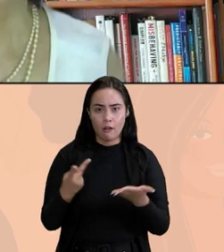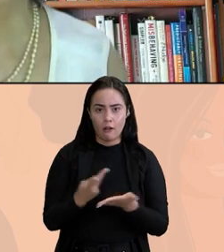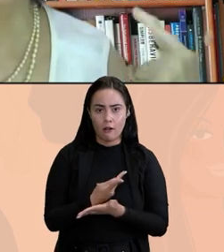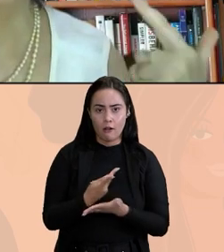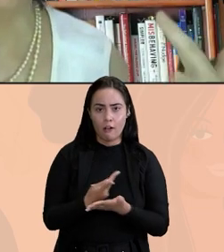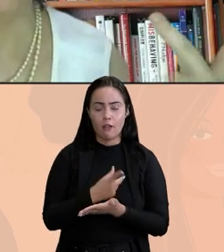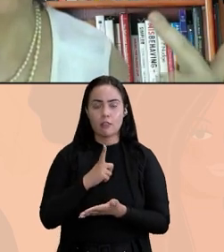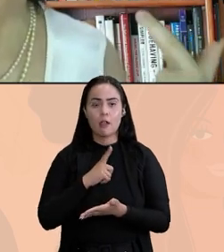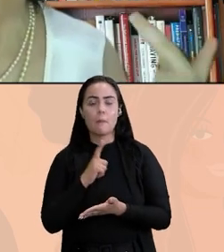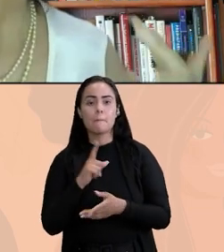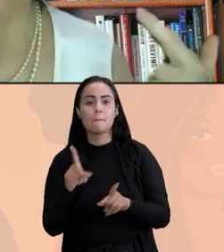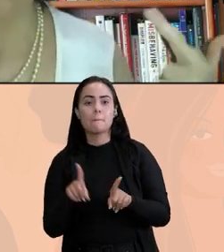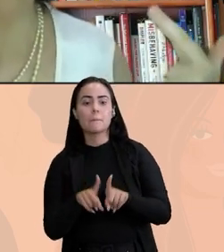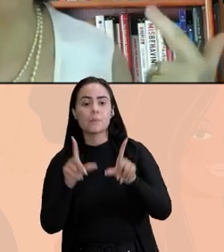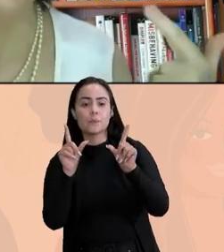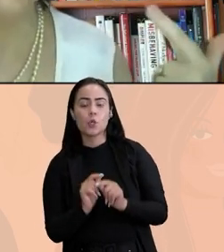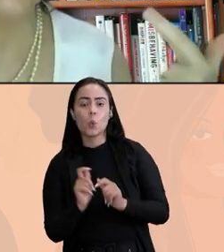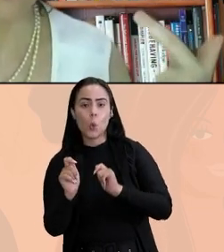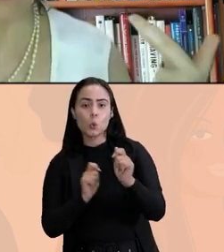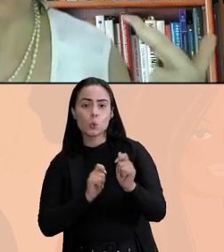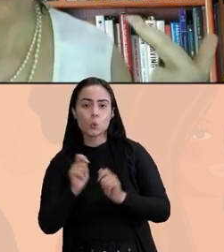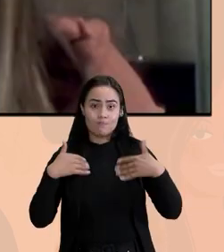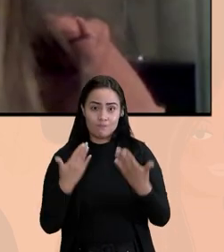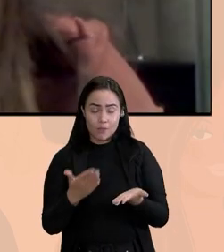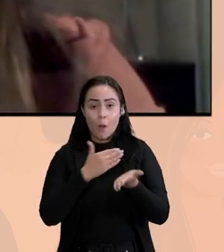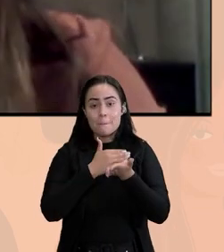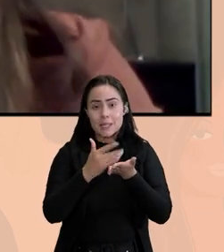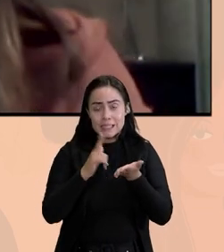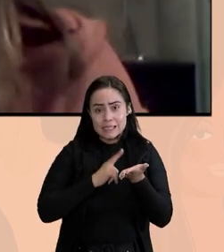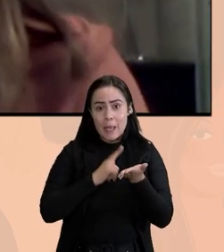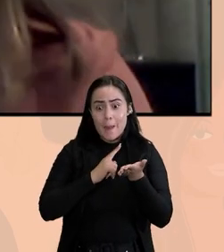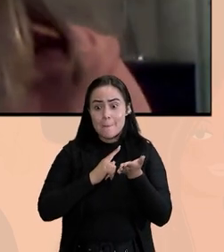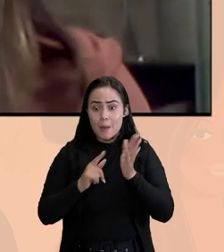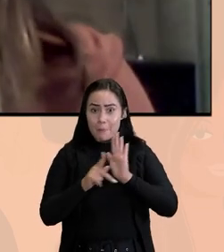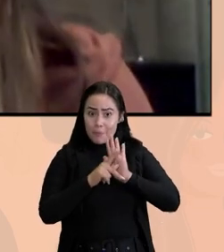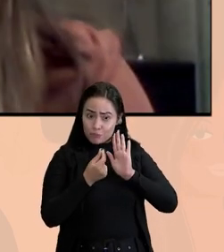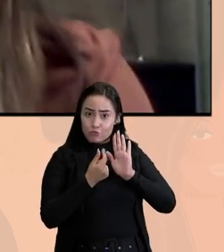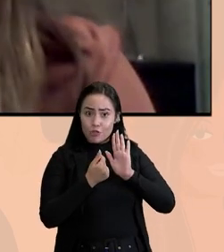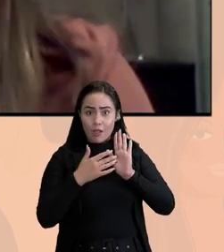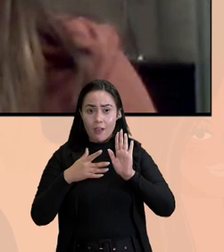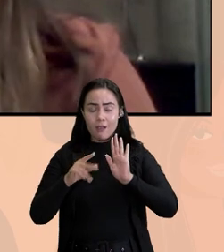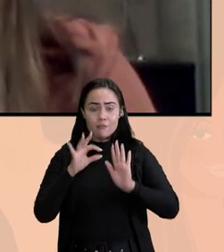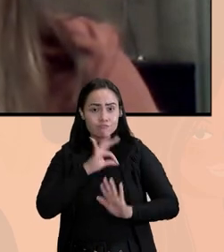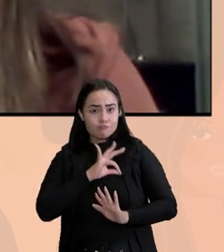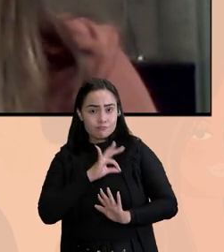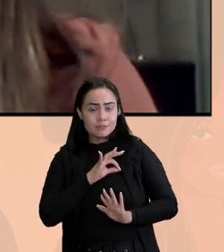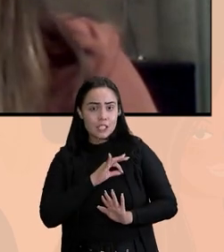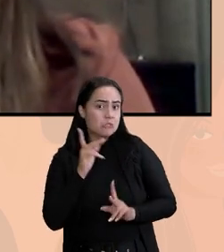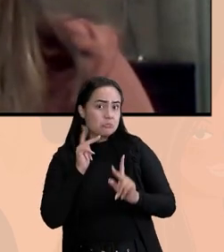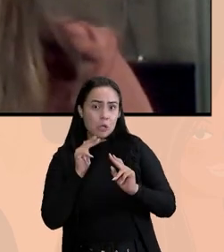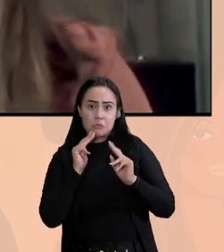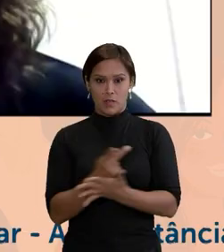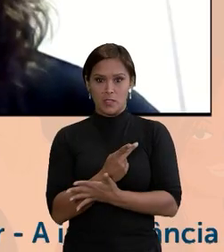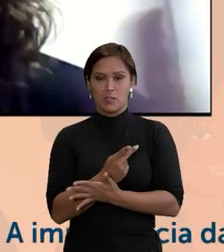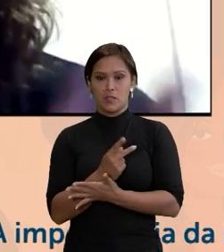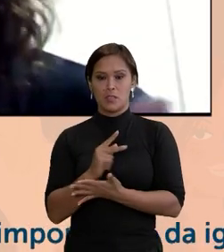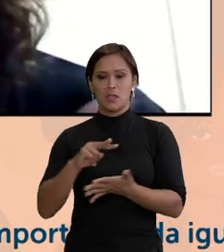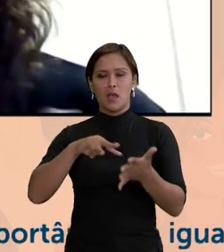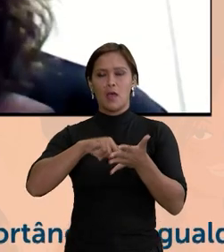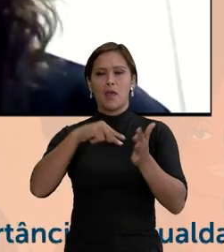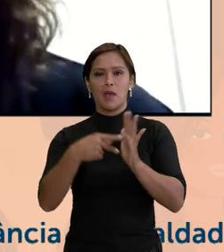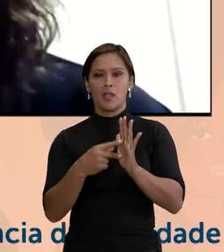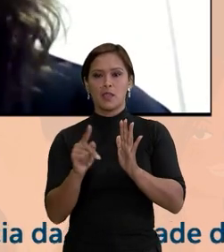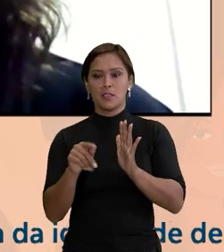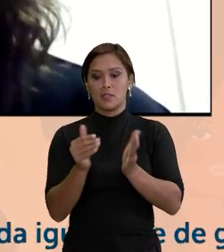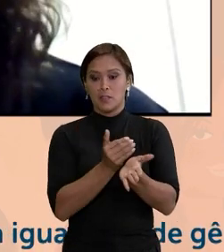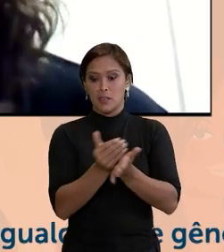o autocontrole, que é finito. O evento também contou com a participação de servidores do STJ que